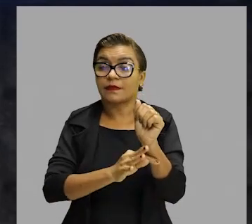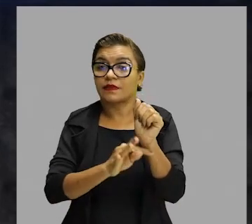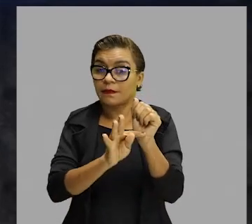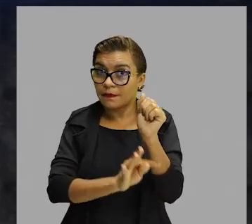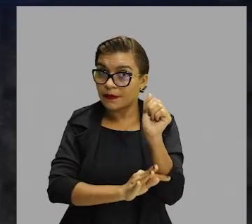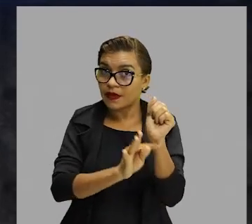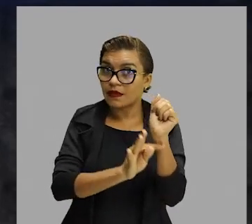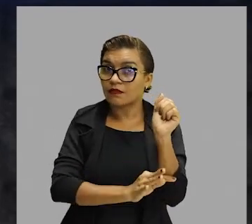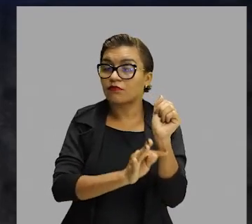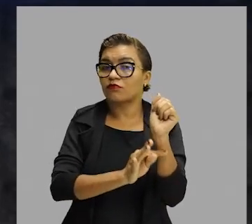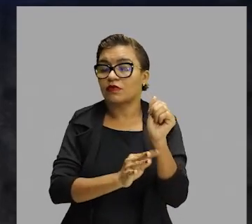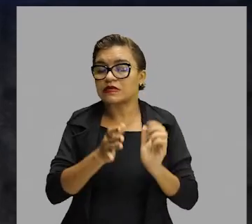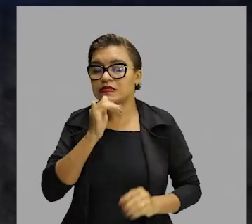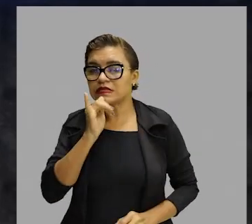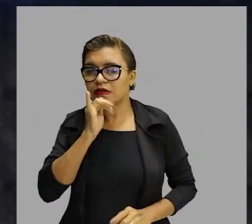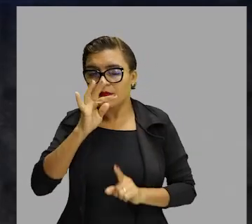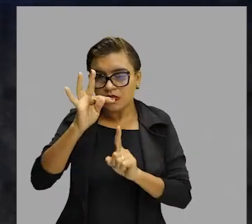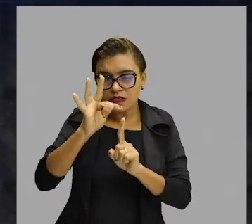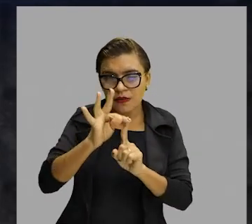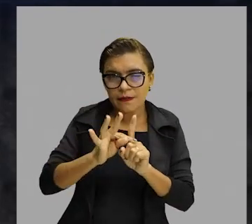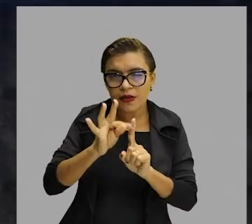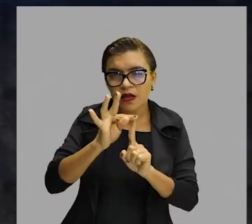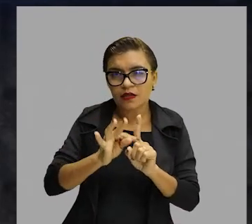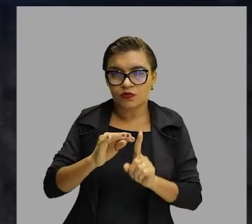né? Então, 0 Kelvin.